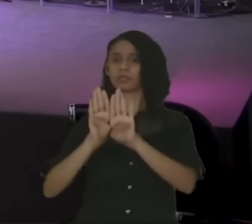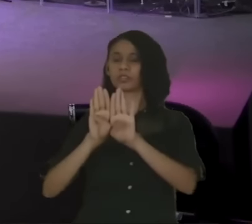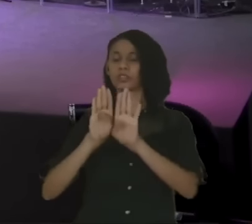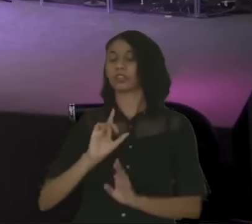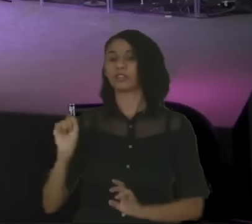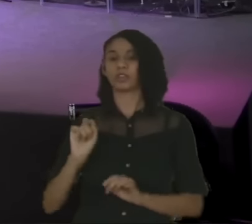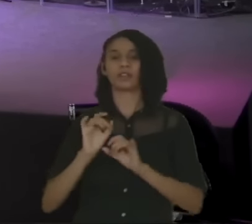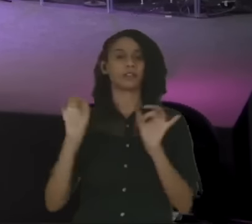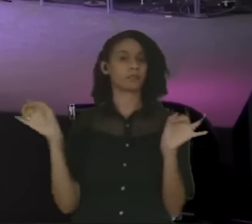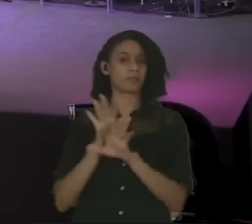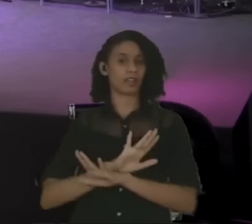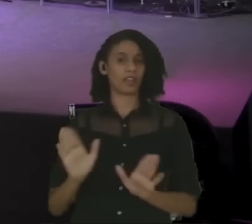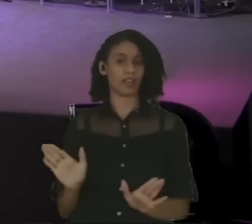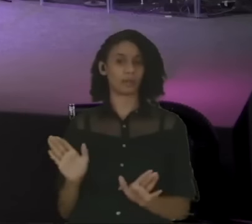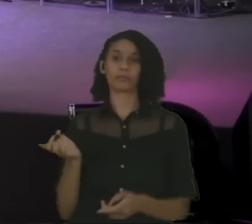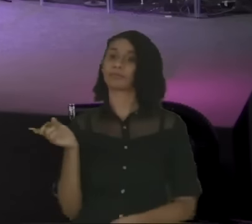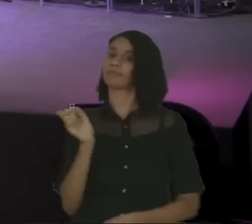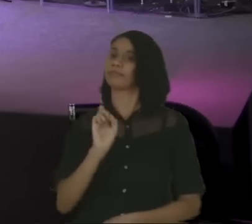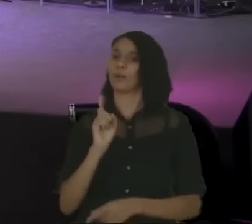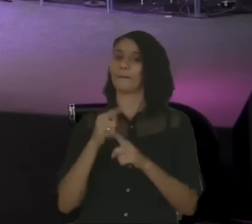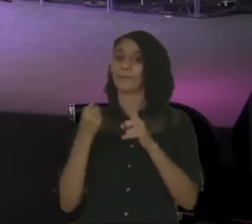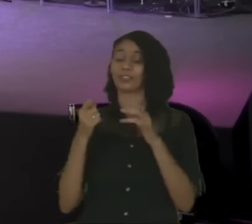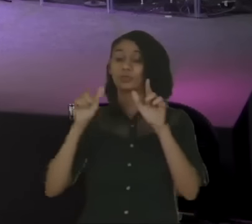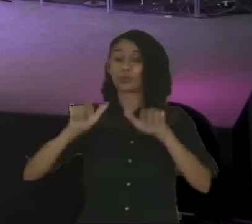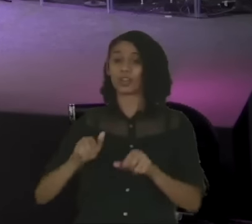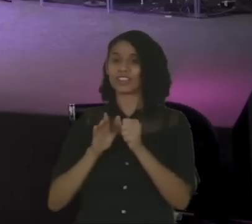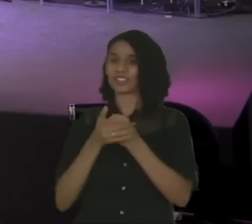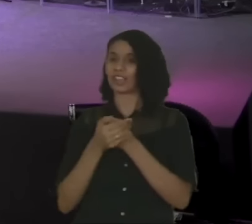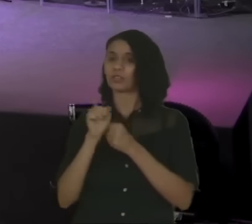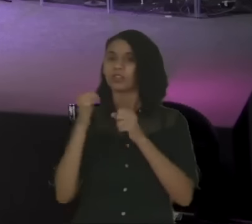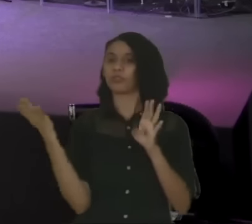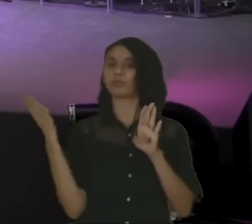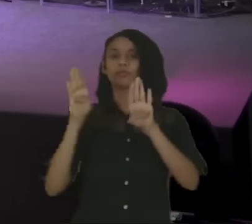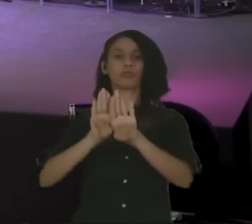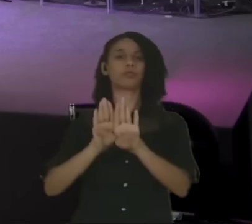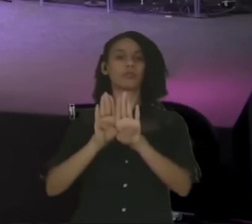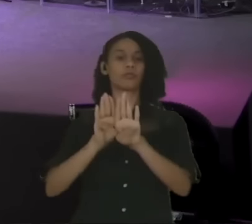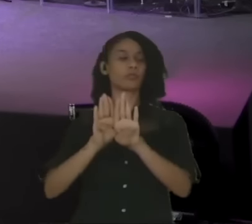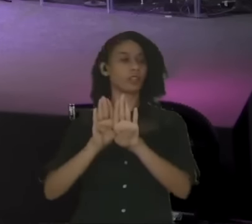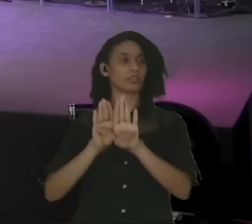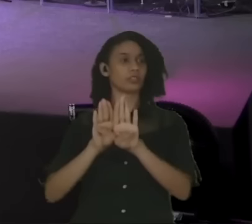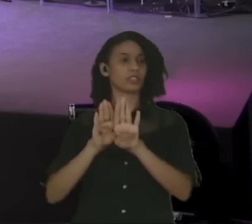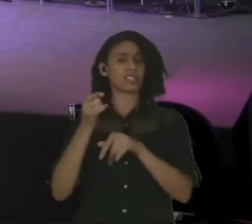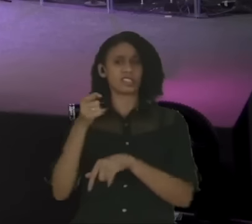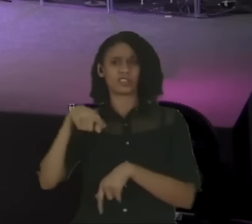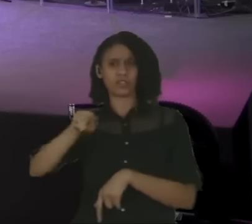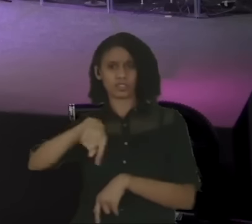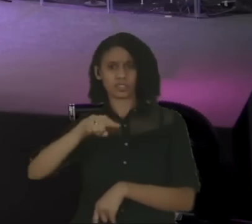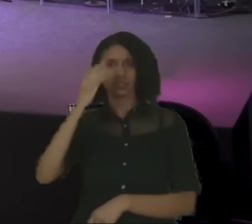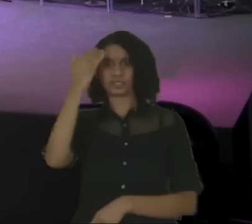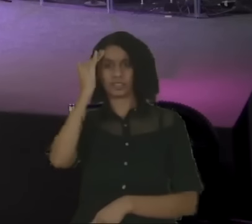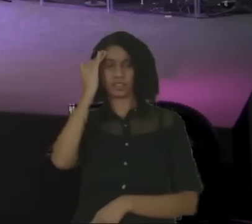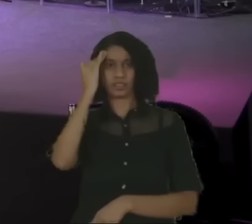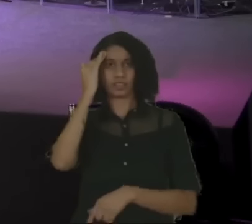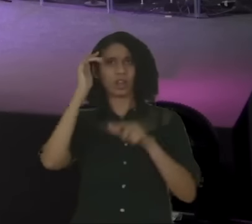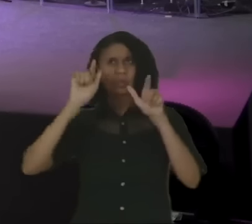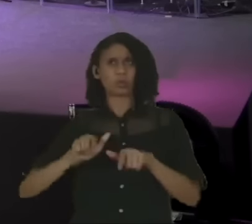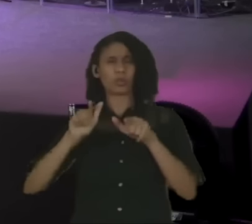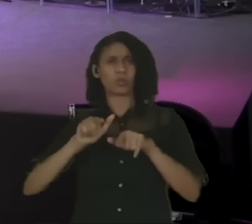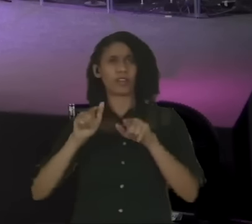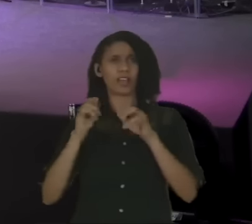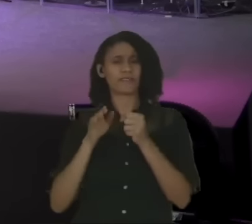mas eu preciso te dizer Lugar Secreto não se fecha se você tem esse entendimento que o lugar secreto se fecha você você